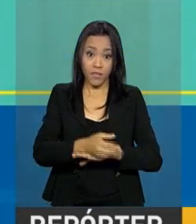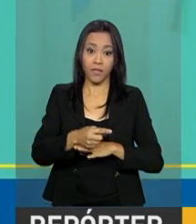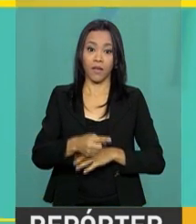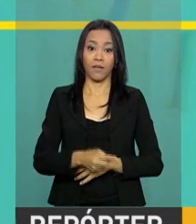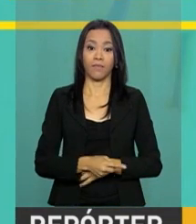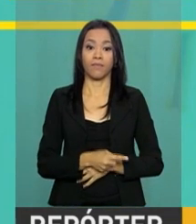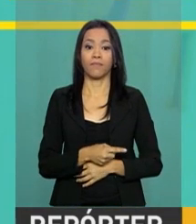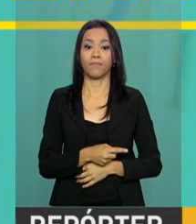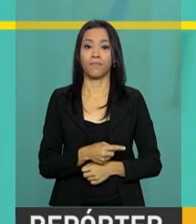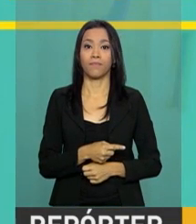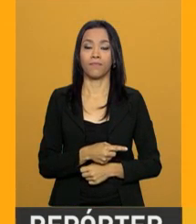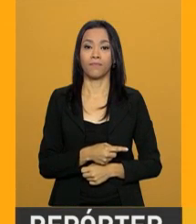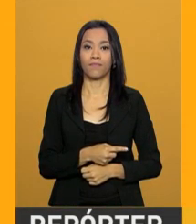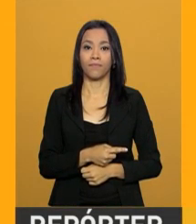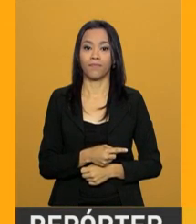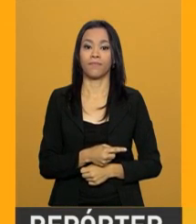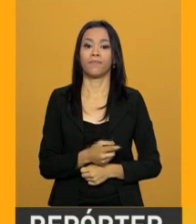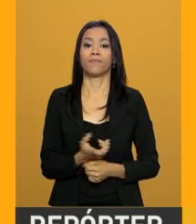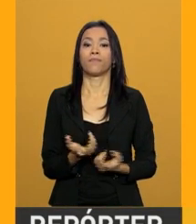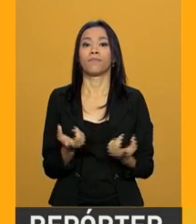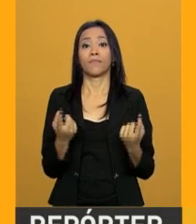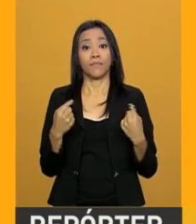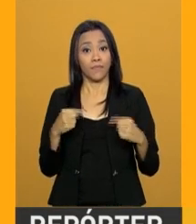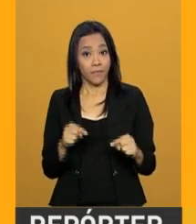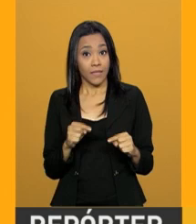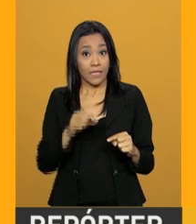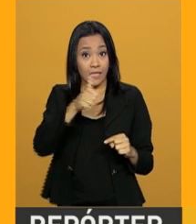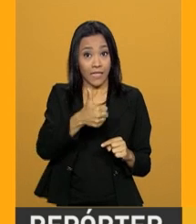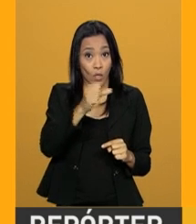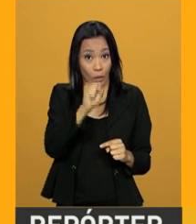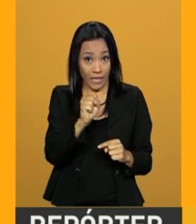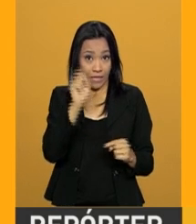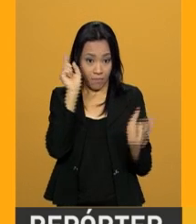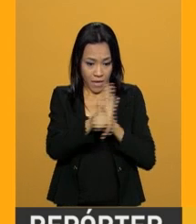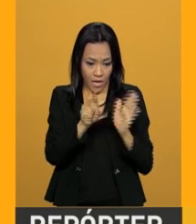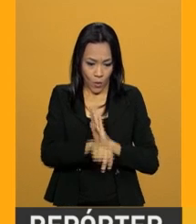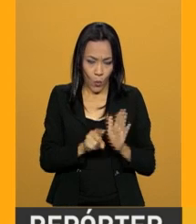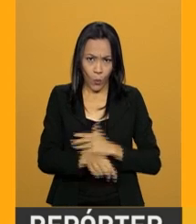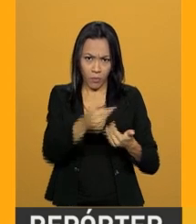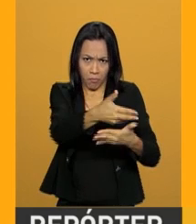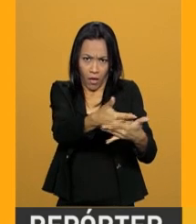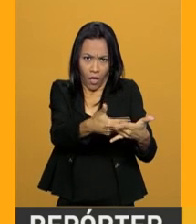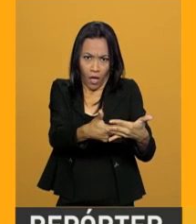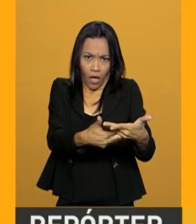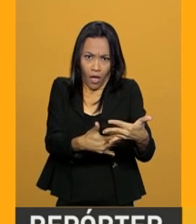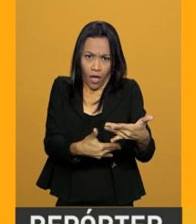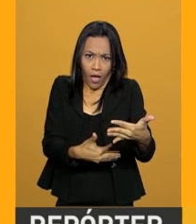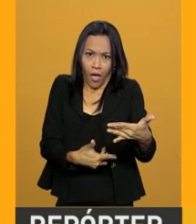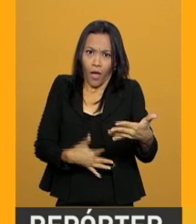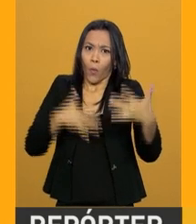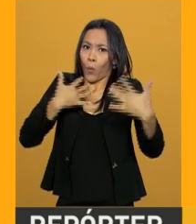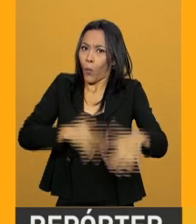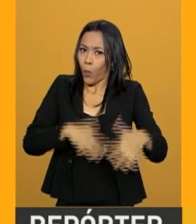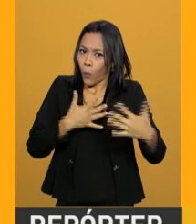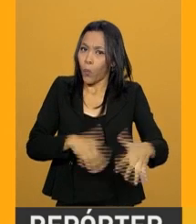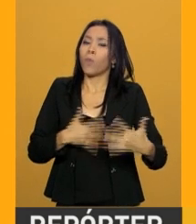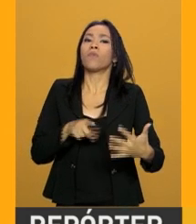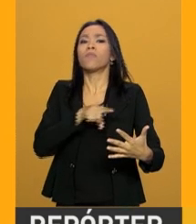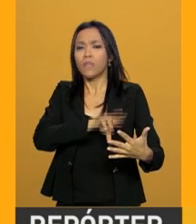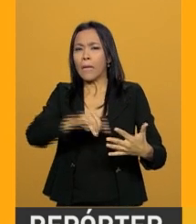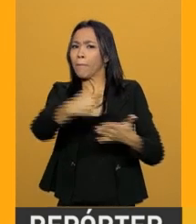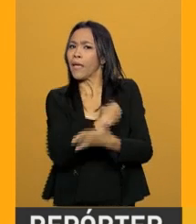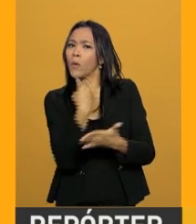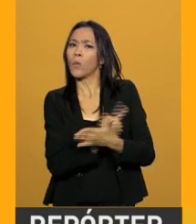ponto mec.gov.br com 180 questões a prova será mais extensa que as já realizadas neste ano e terá